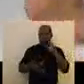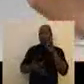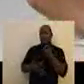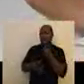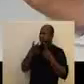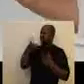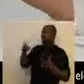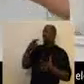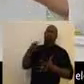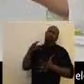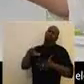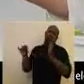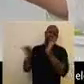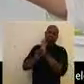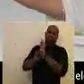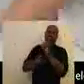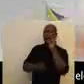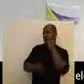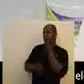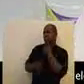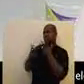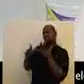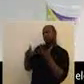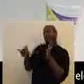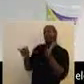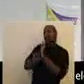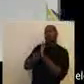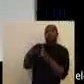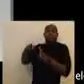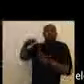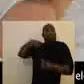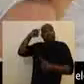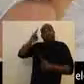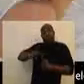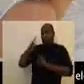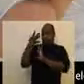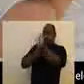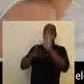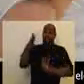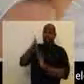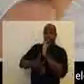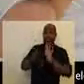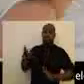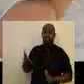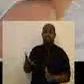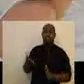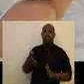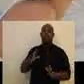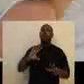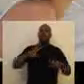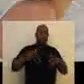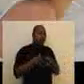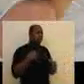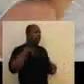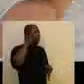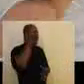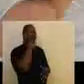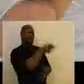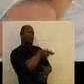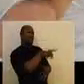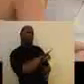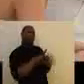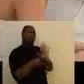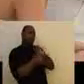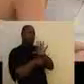sabe a língua de sinais, e ele não é reconhecido pelos ouvintes como ouvinte, porque ele é